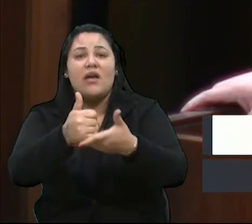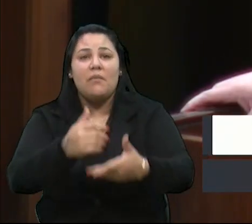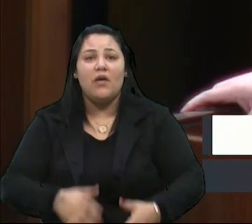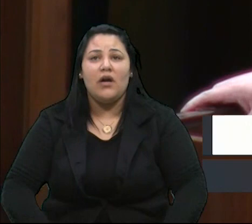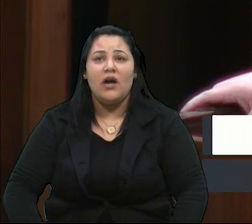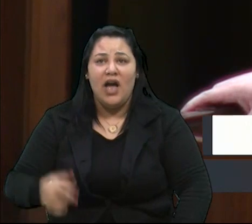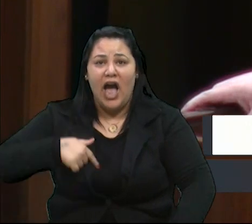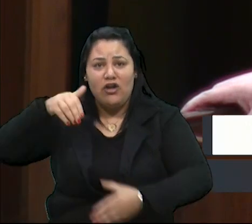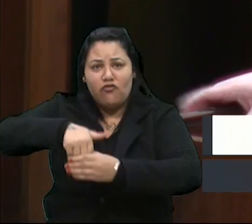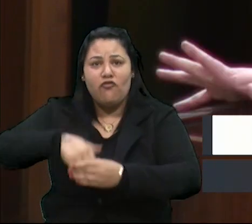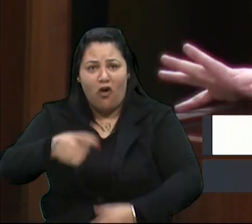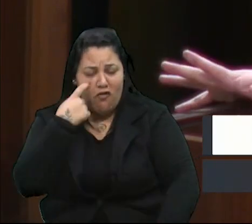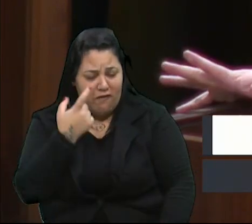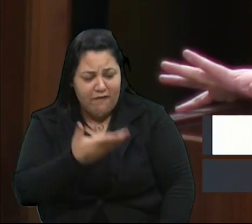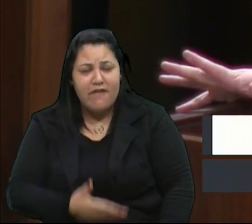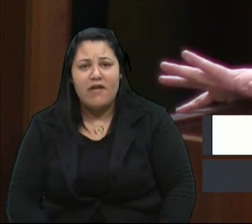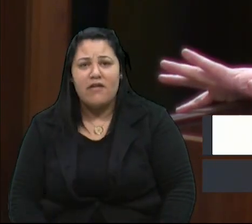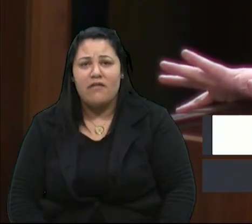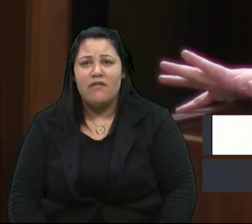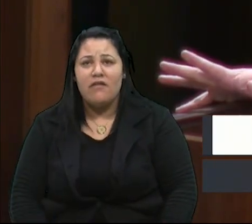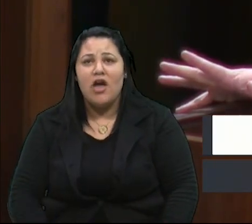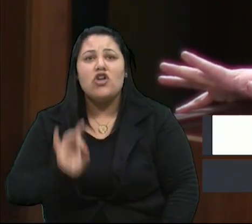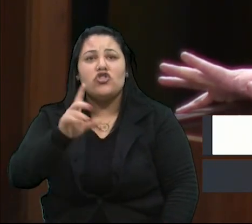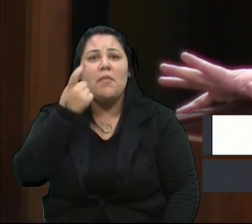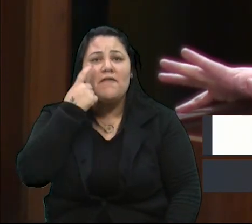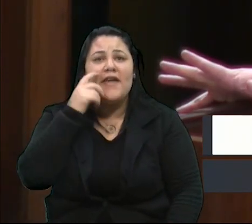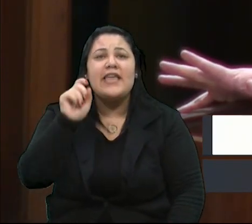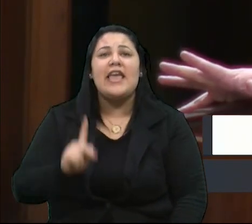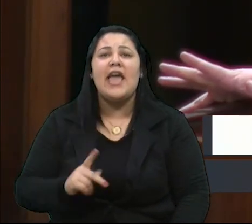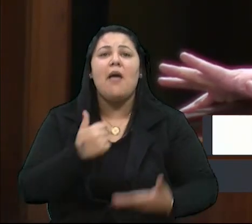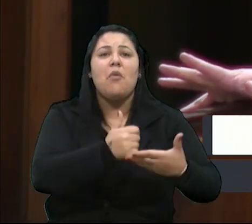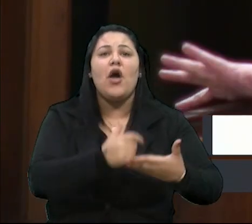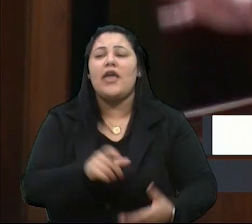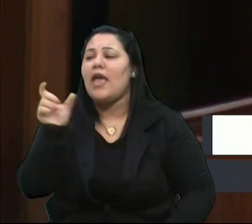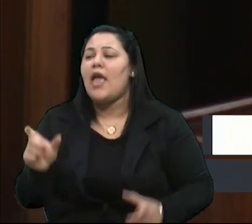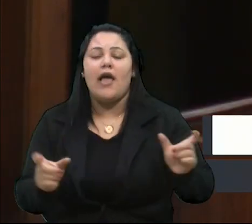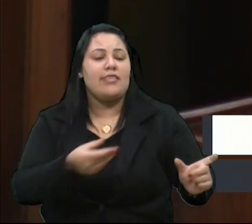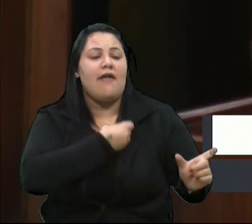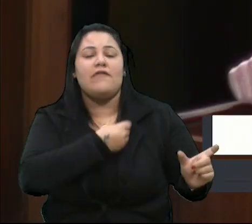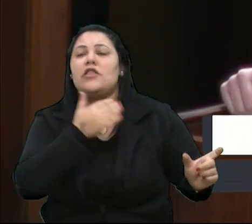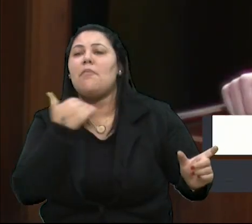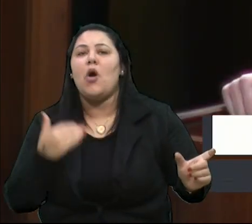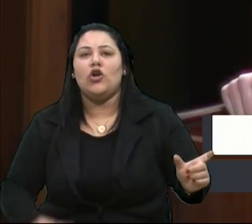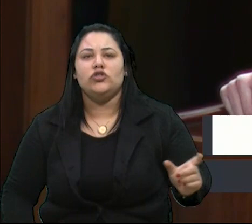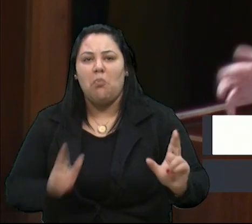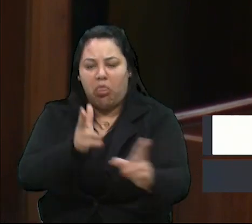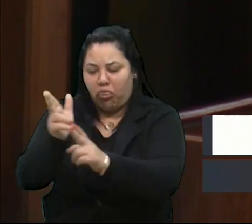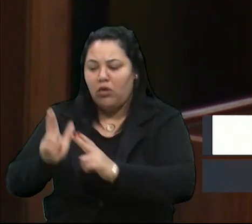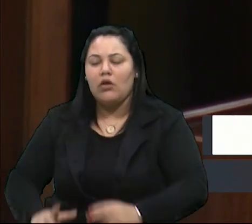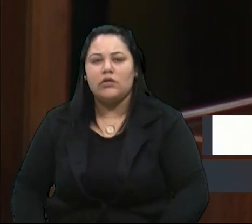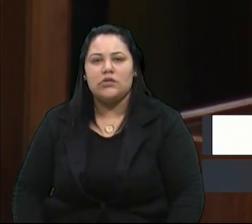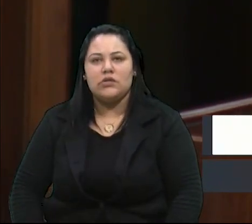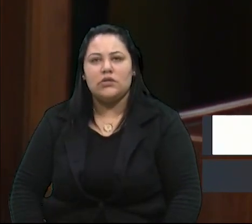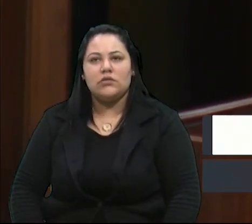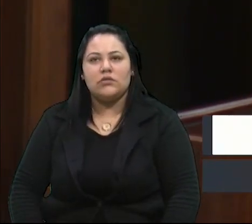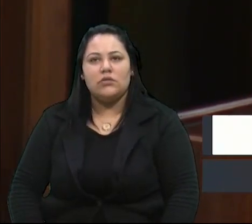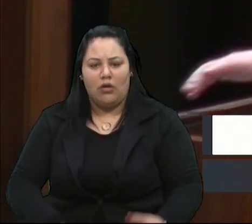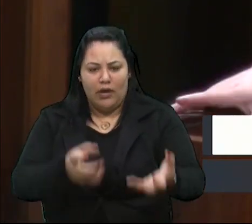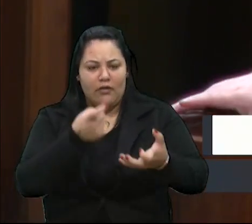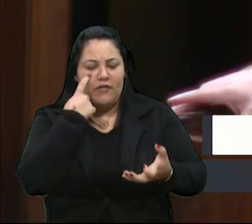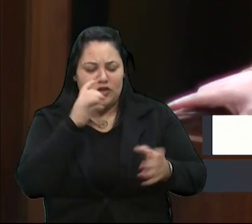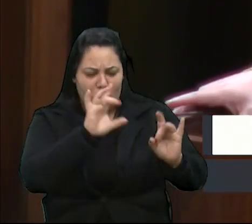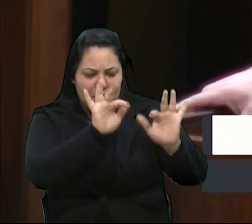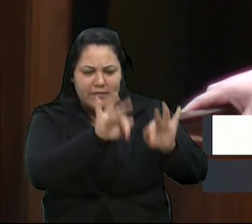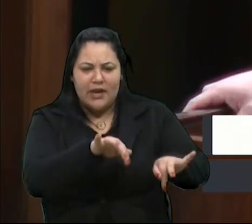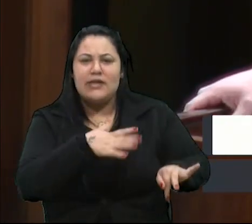no voto nós vamos ver. É só assim para a gente ver quem está do lado de quem está do lado da vida ou quem está do lado de terrorista. Então aqui também, para